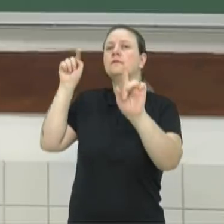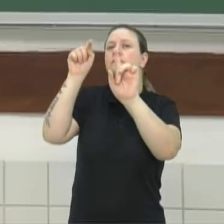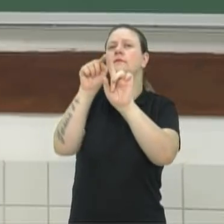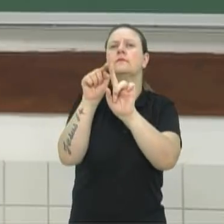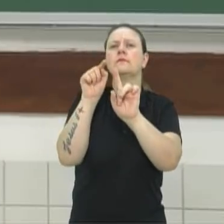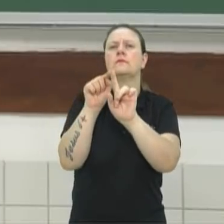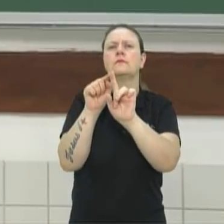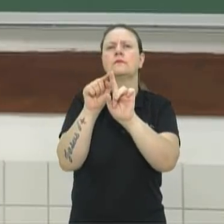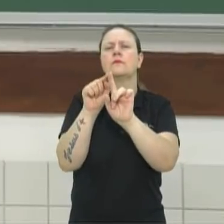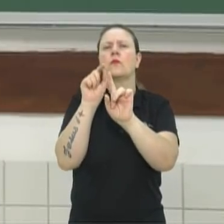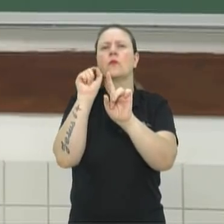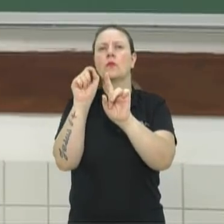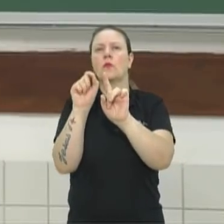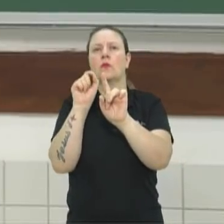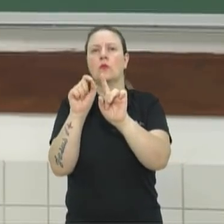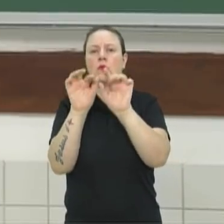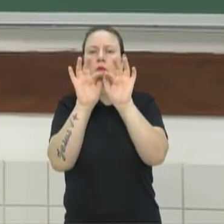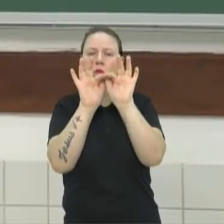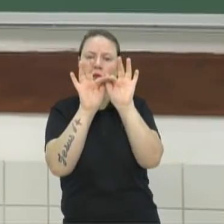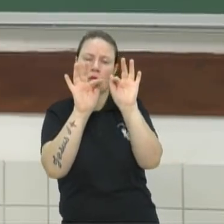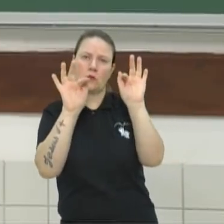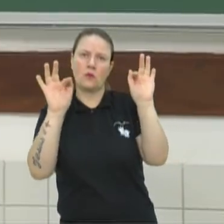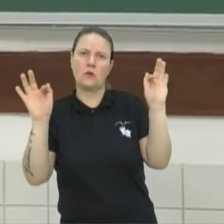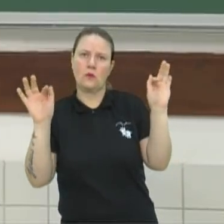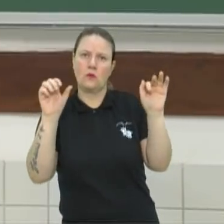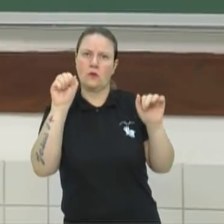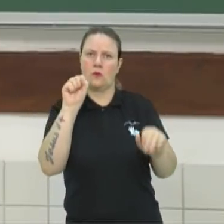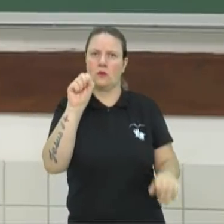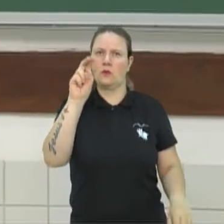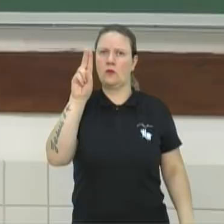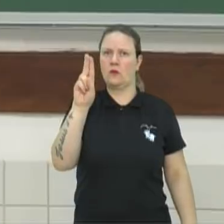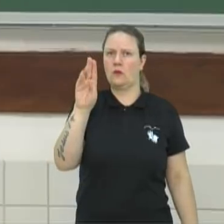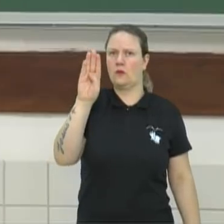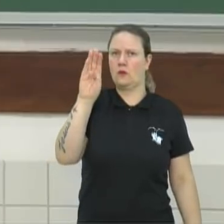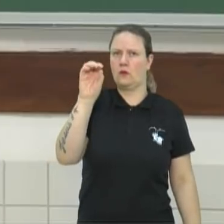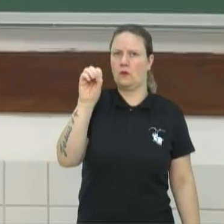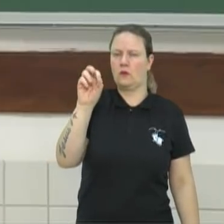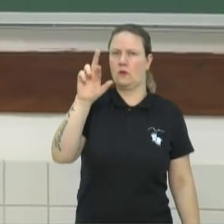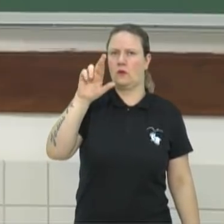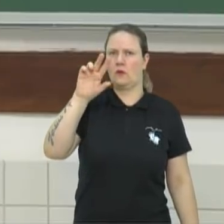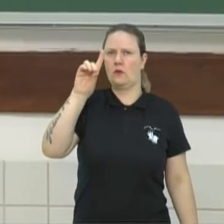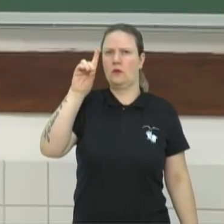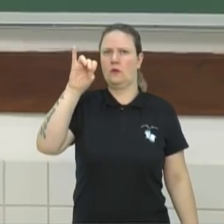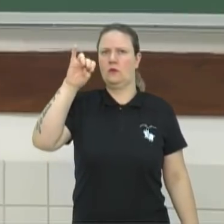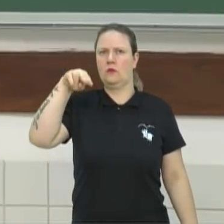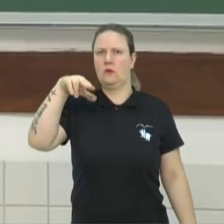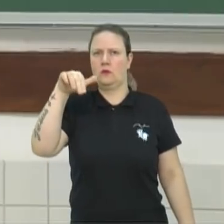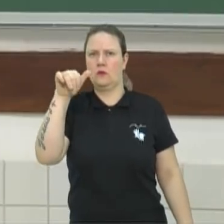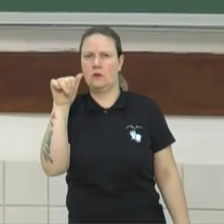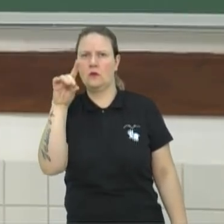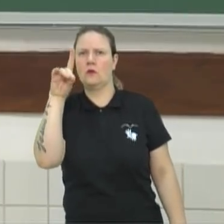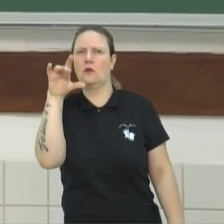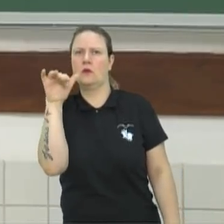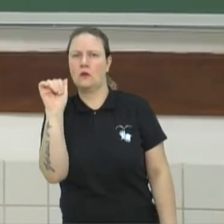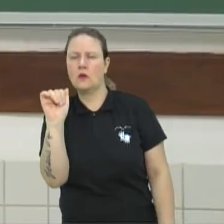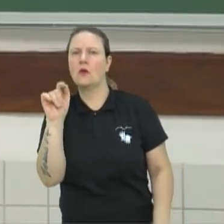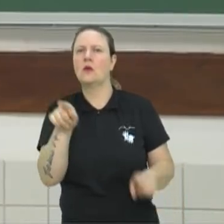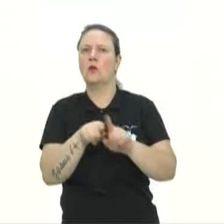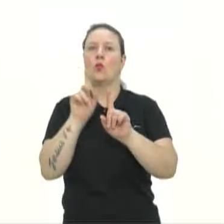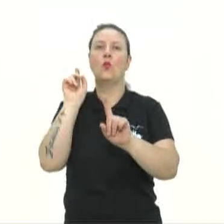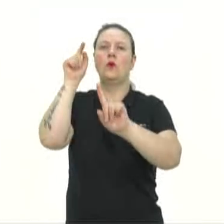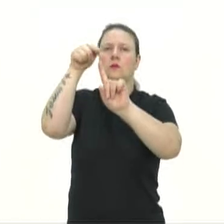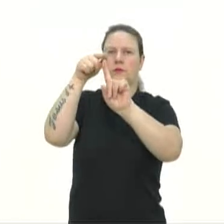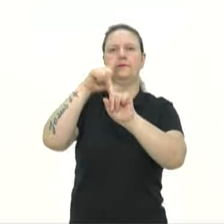finalidade são chamadas de oração subordinada adverbial final, que indica uma finalidade.